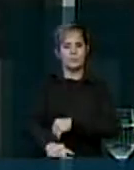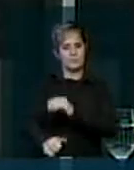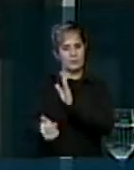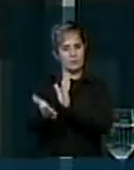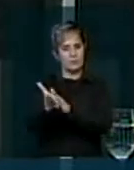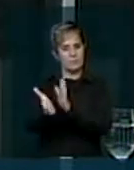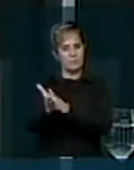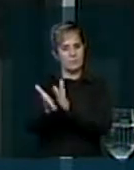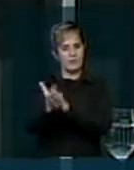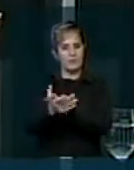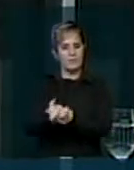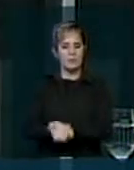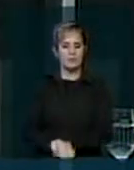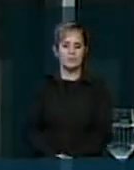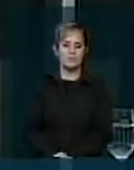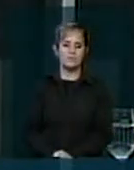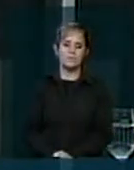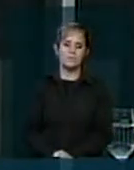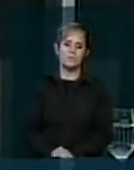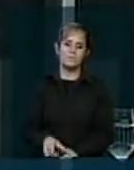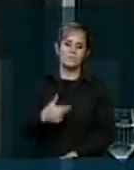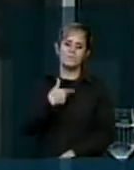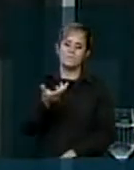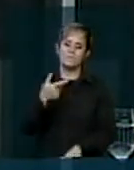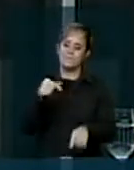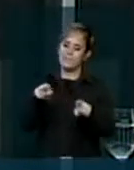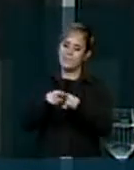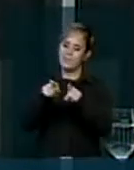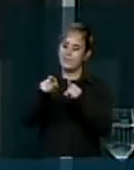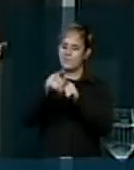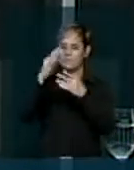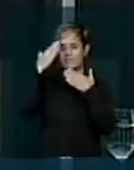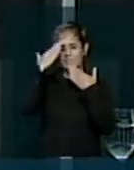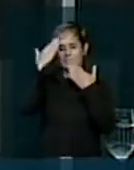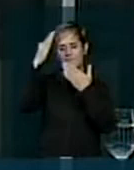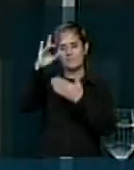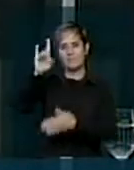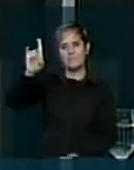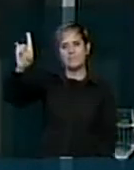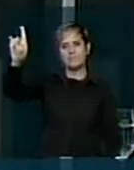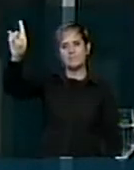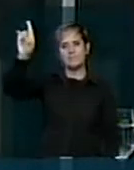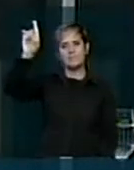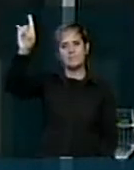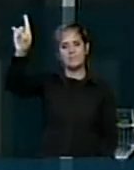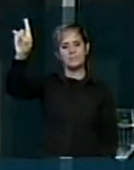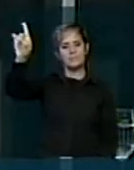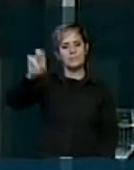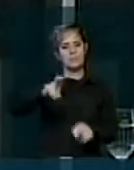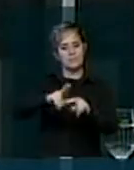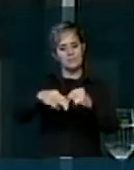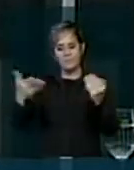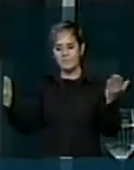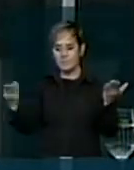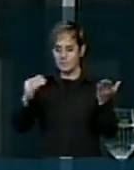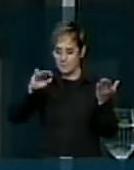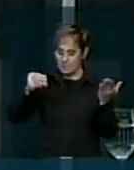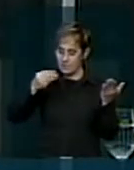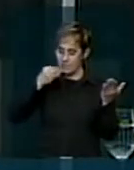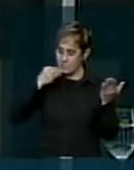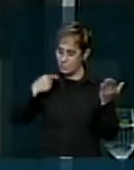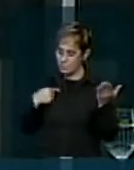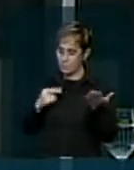Parabéns. Quero também agradecer a Deus por esta oportunidade,